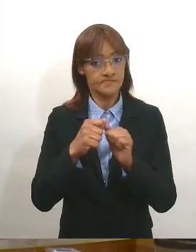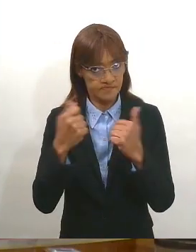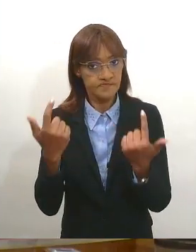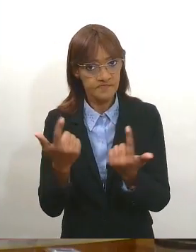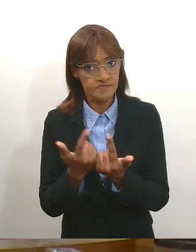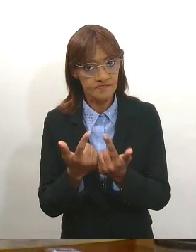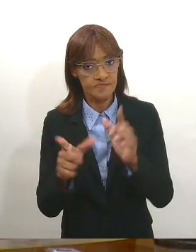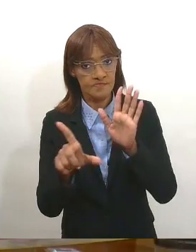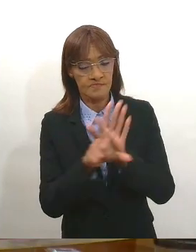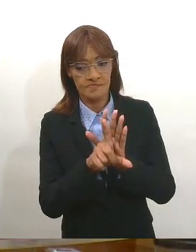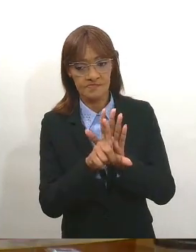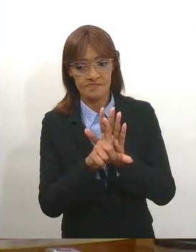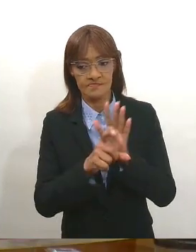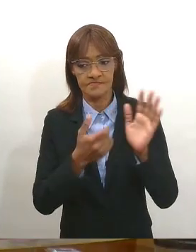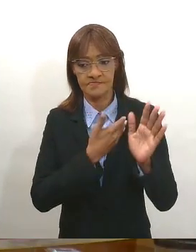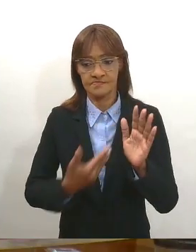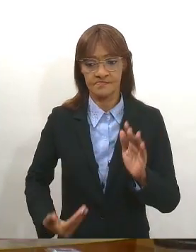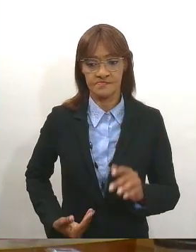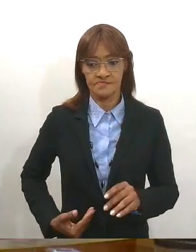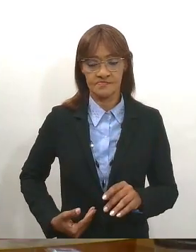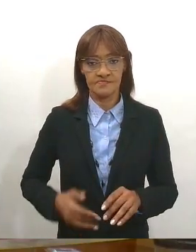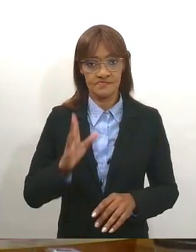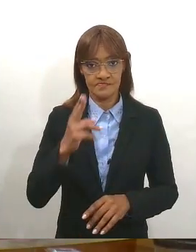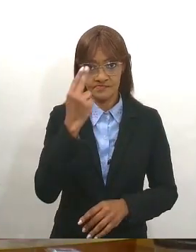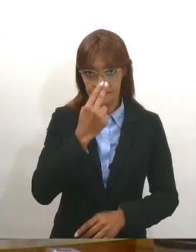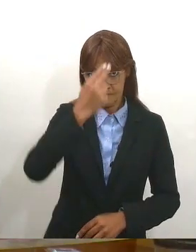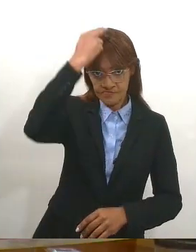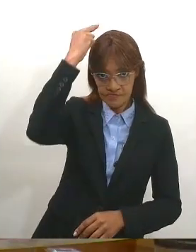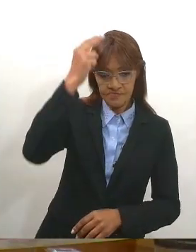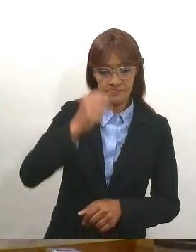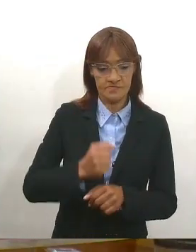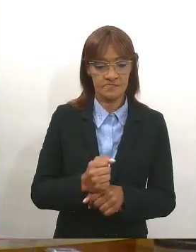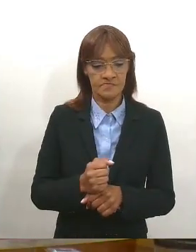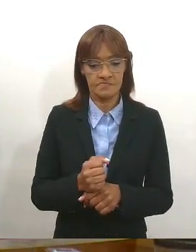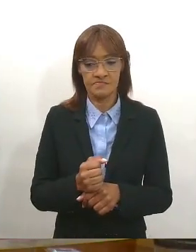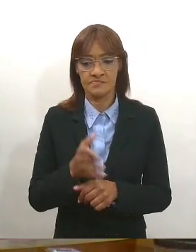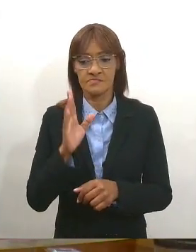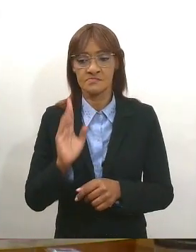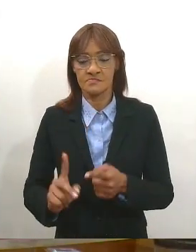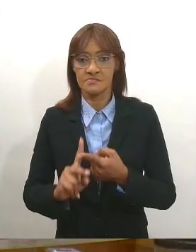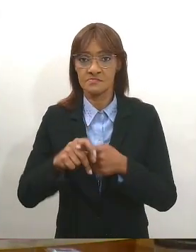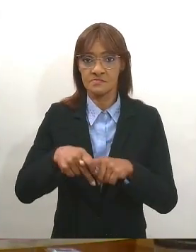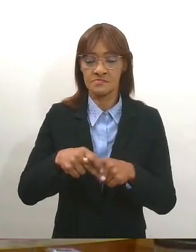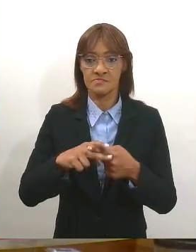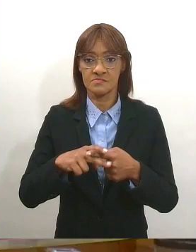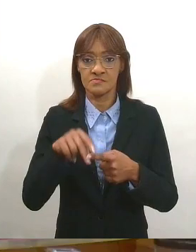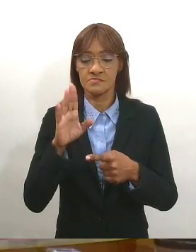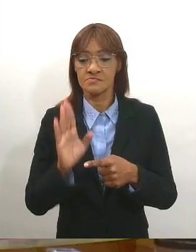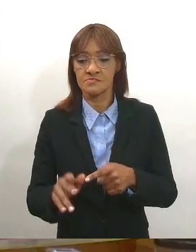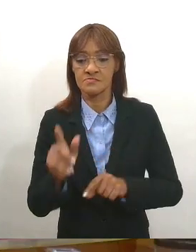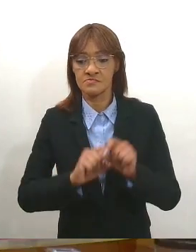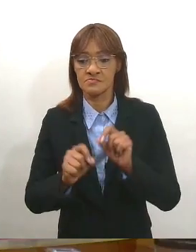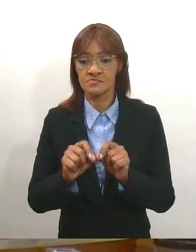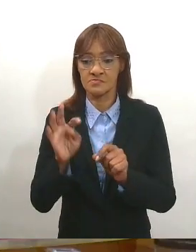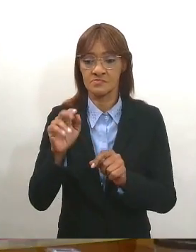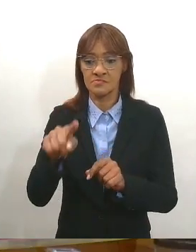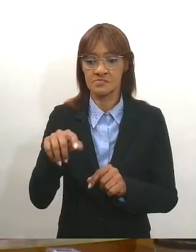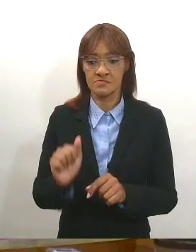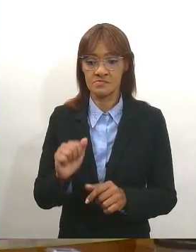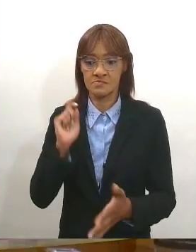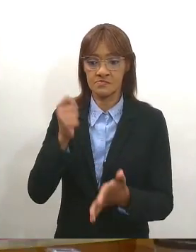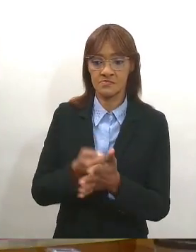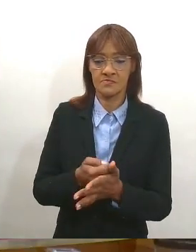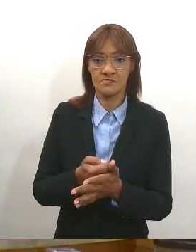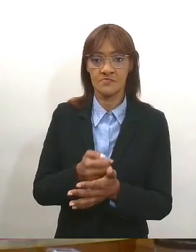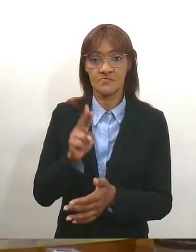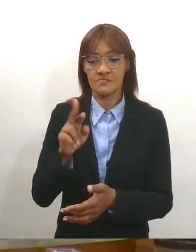onde corrigiu absurdamente o valor das taxas e ainda fixou em UFP. Ou seja, todos os